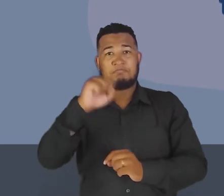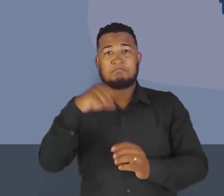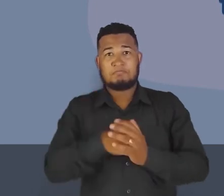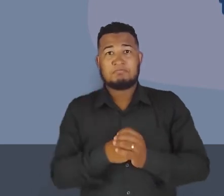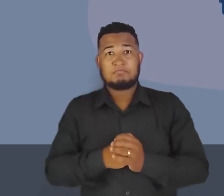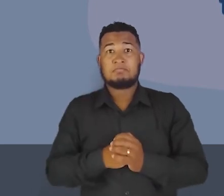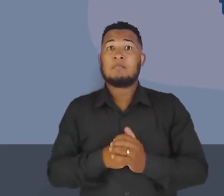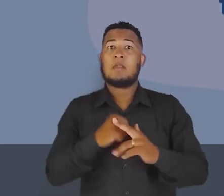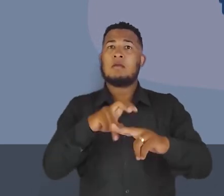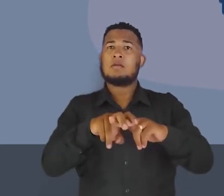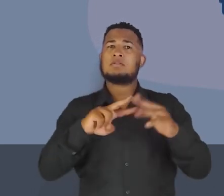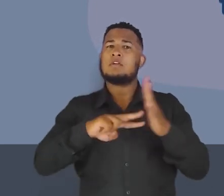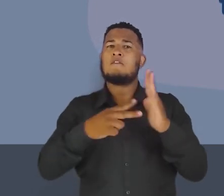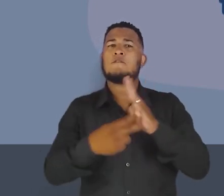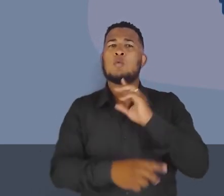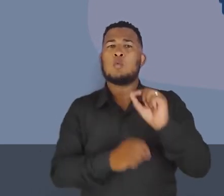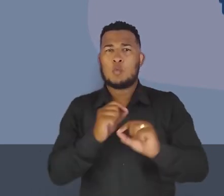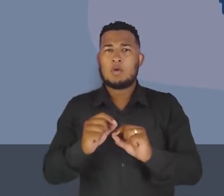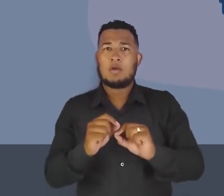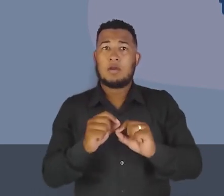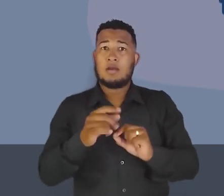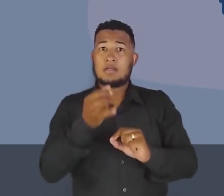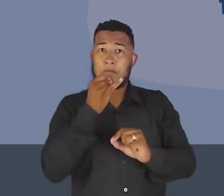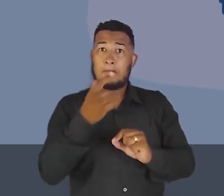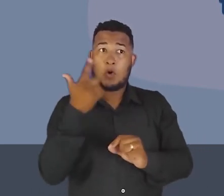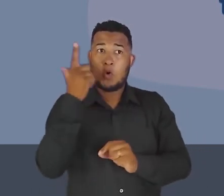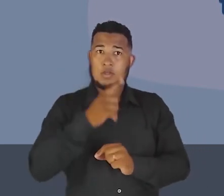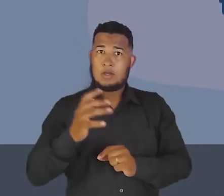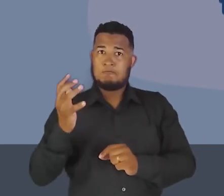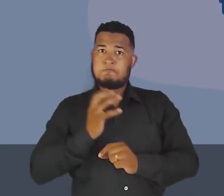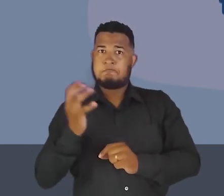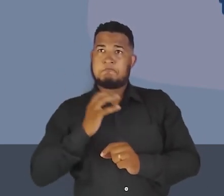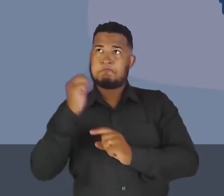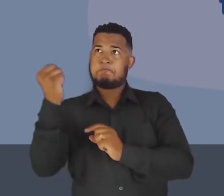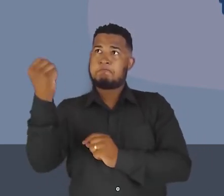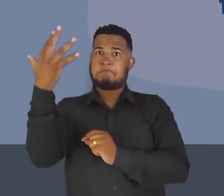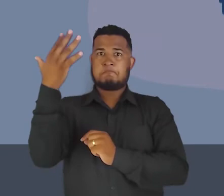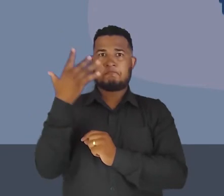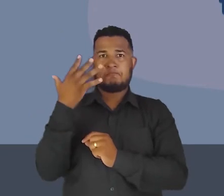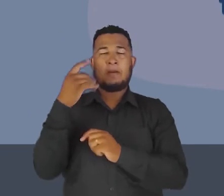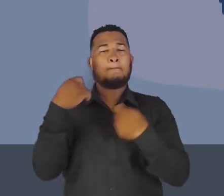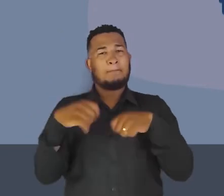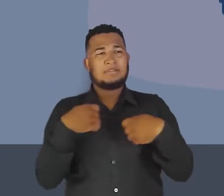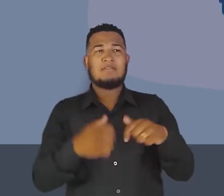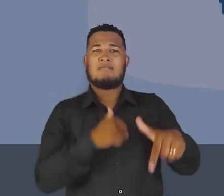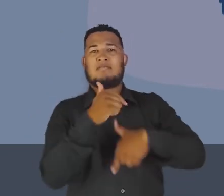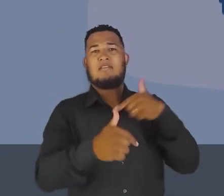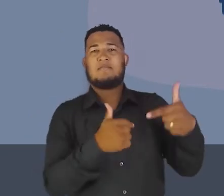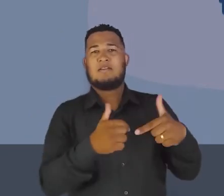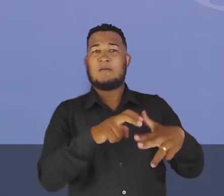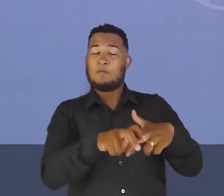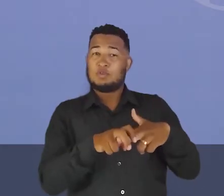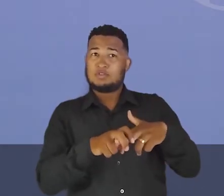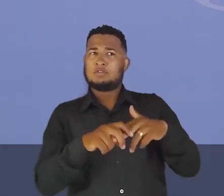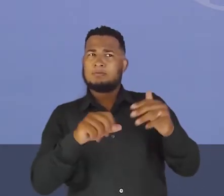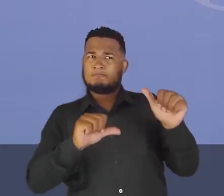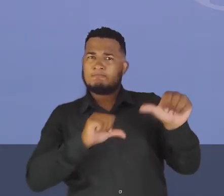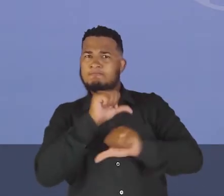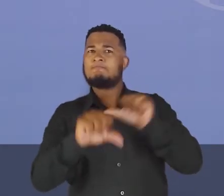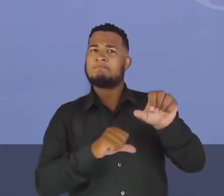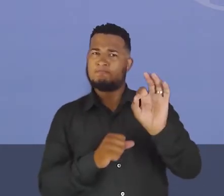seja, para obter essa riqueza, ele tinha que trabalhar. Então, começa a haver uma mudança bastante